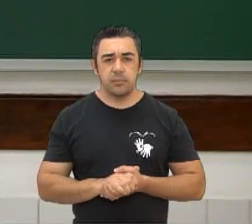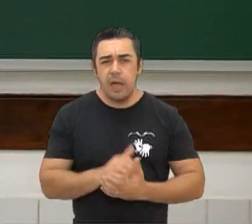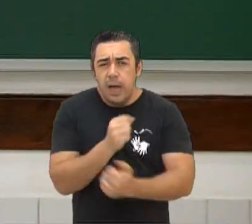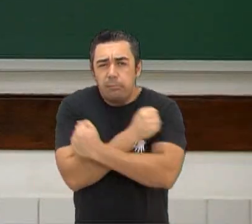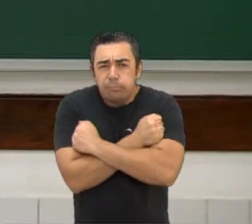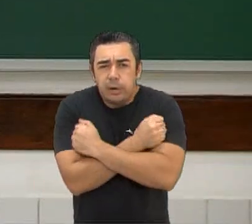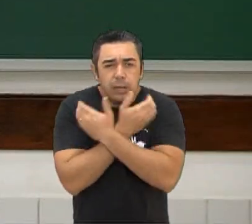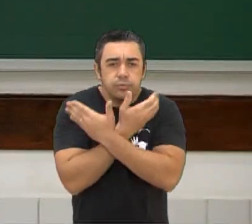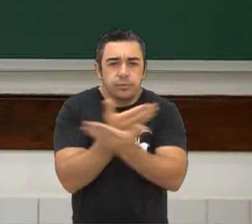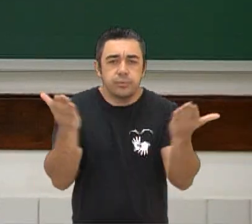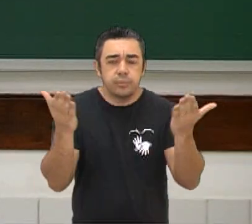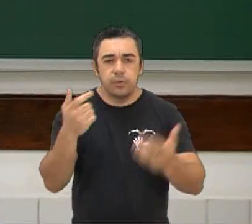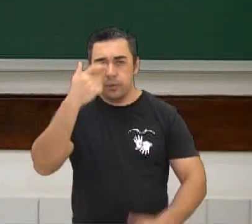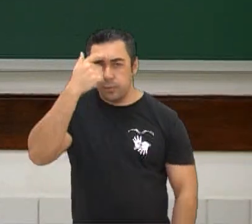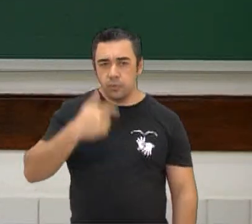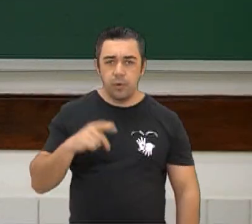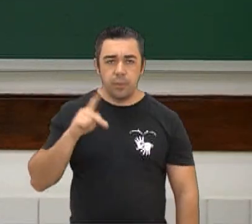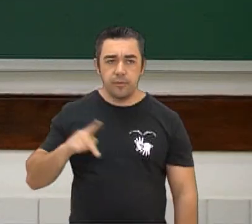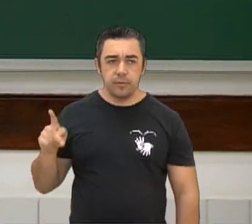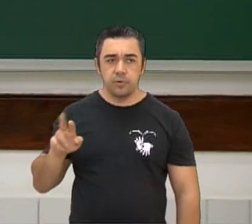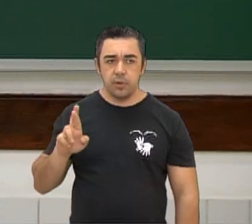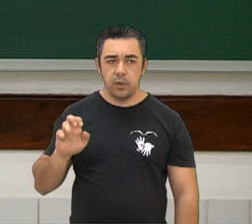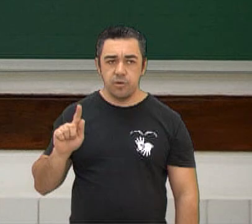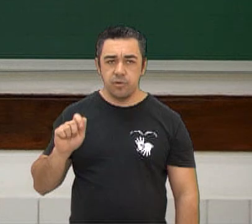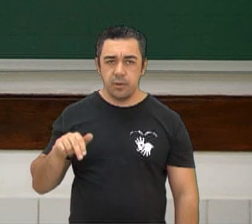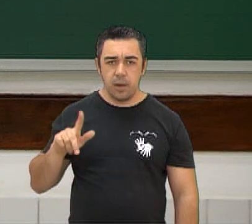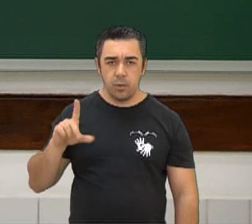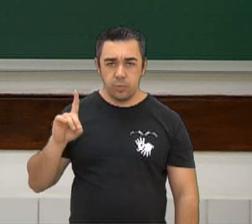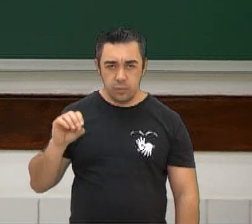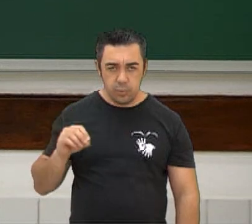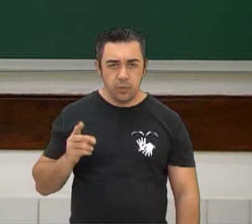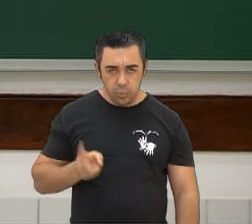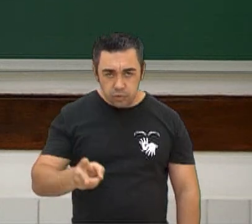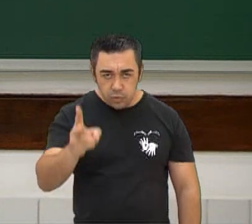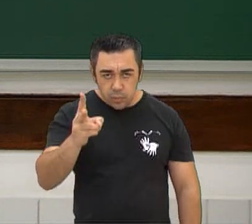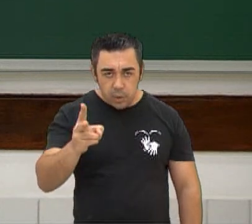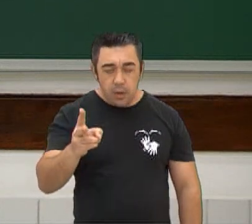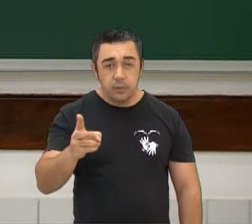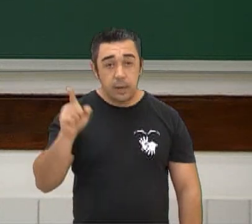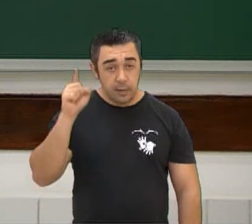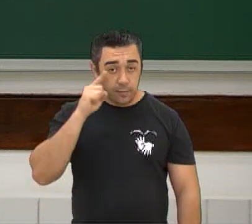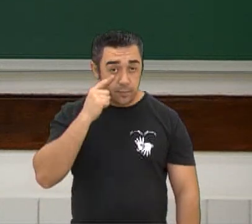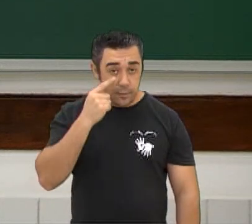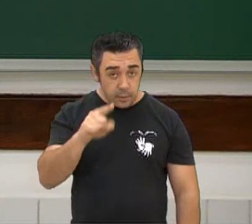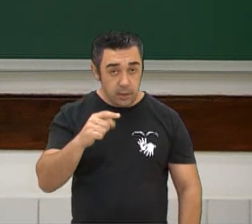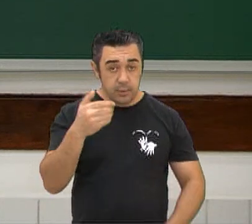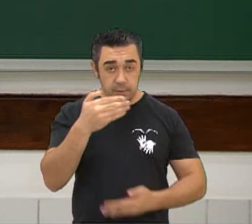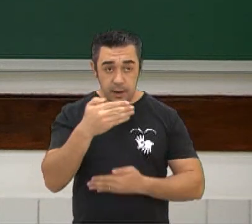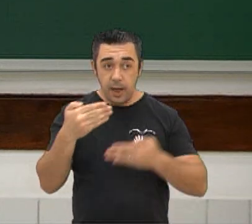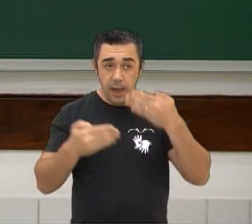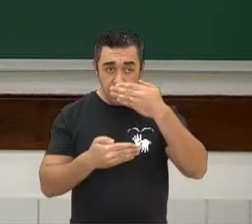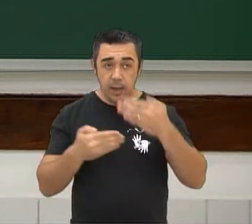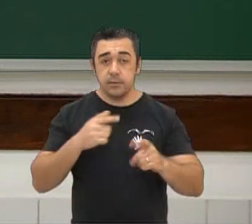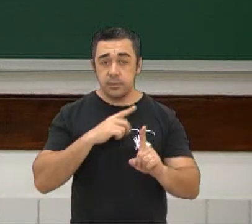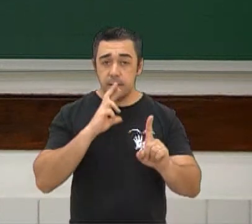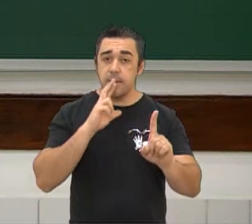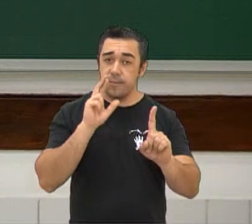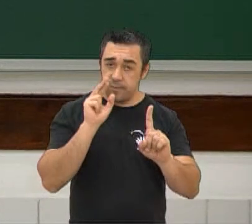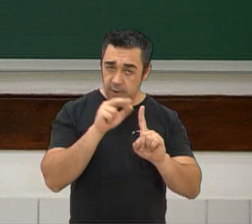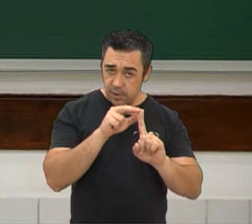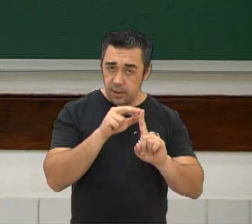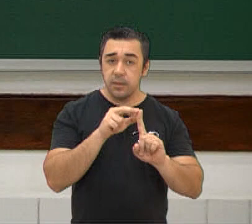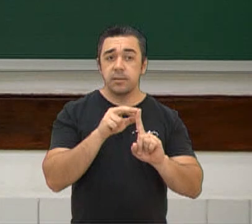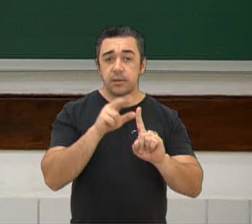Grande abraço, sou o professor Reginaldo Polese e vamos seguindo. Lá nos slides poderá ver algumas